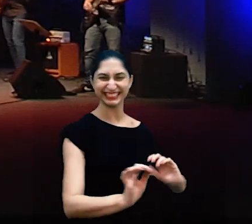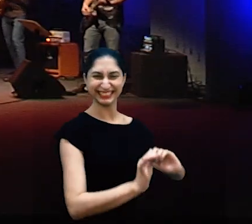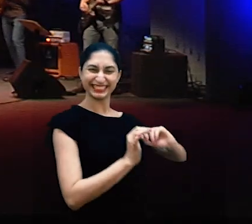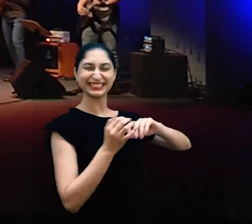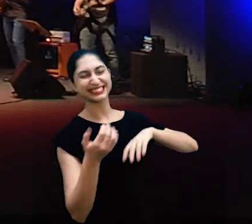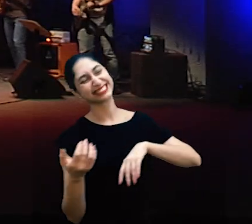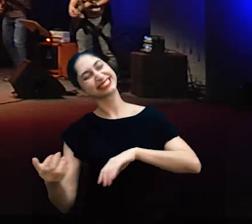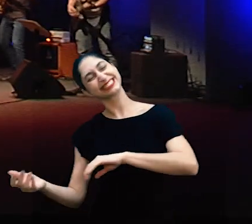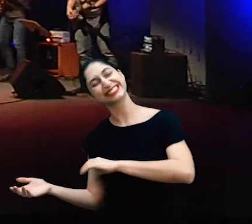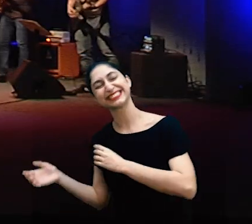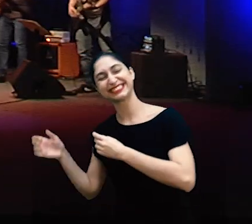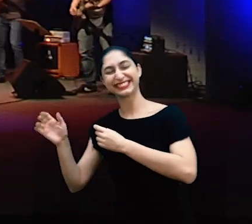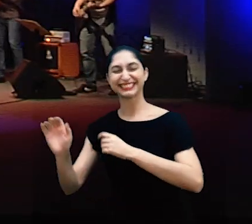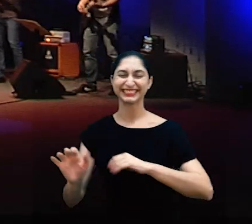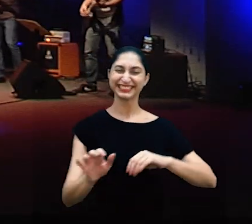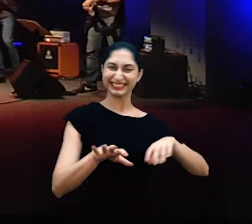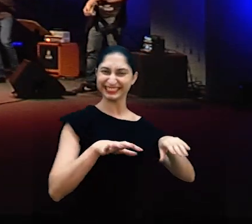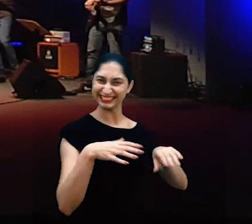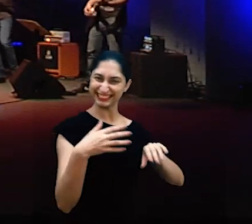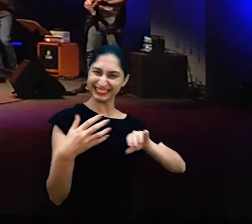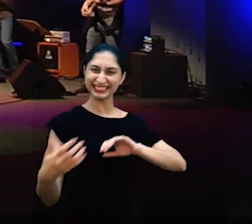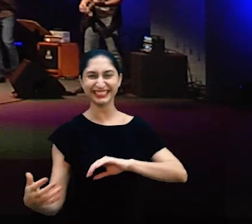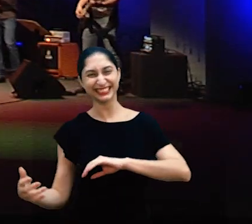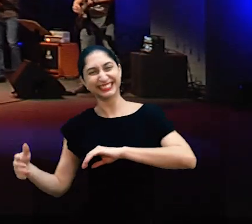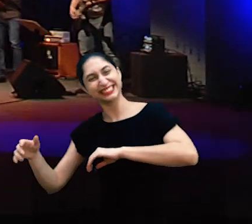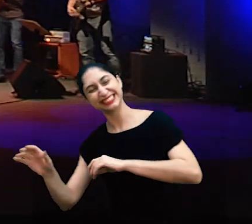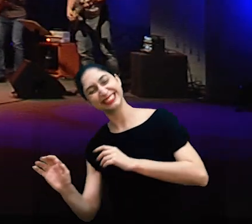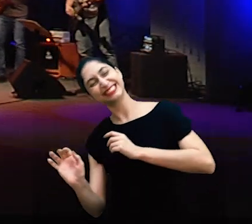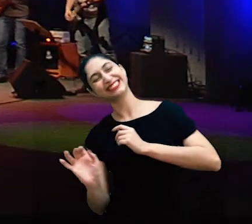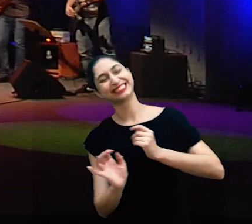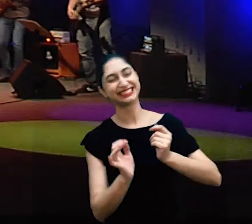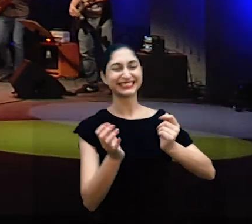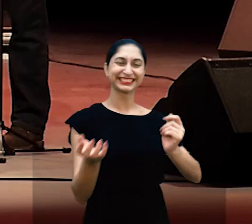ala, ala, ala, ala,